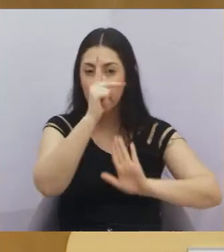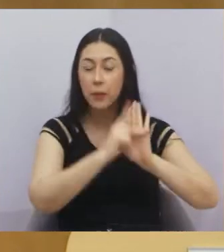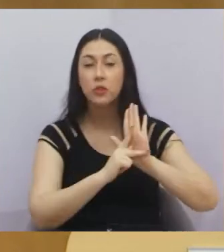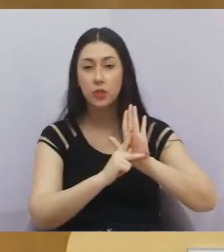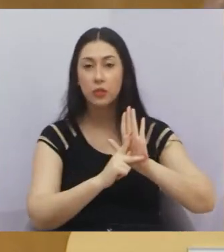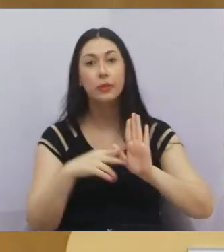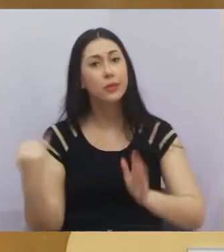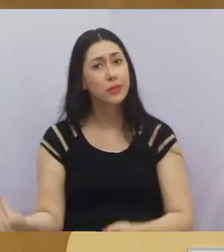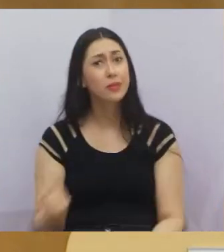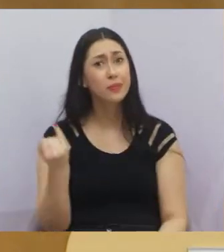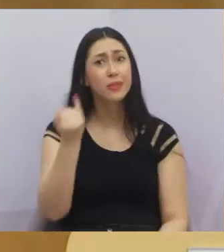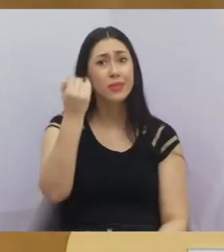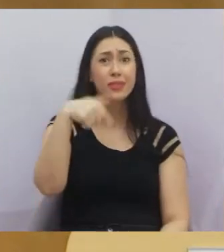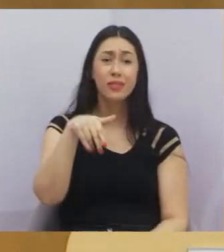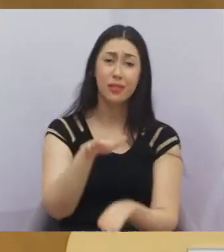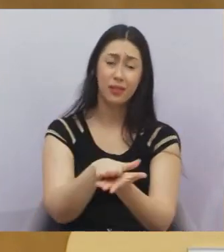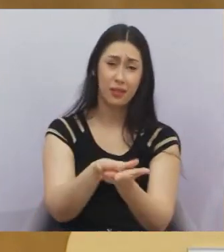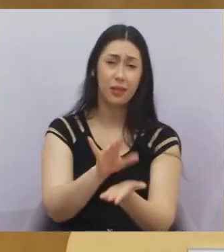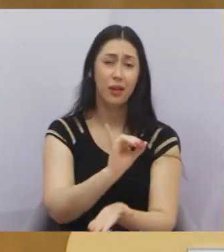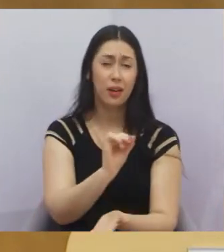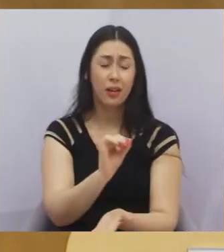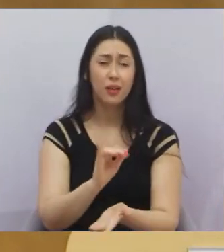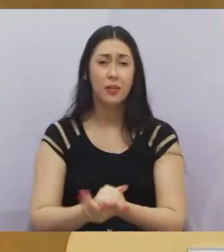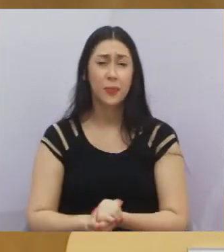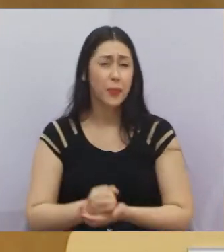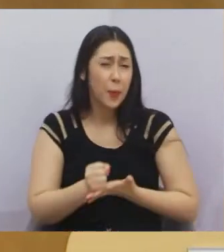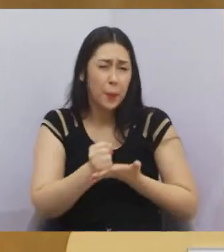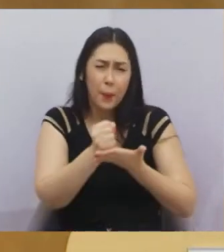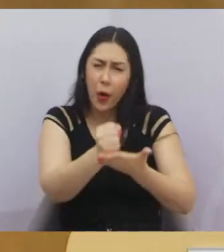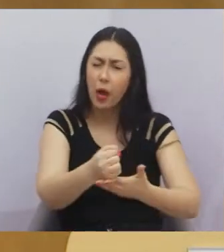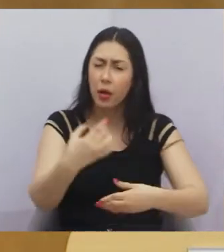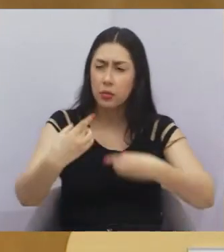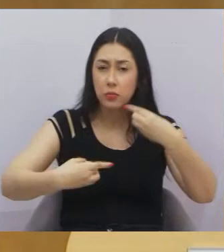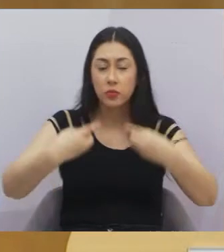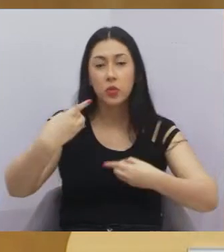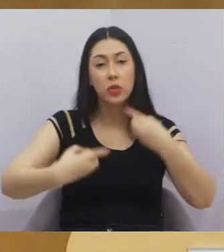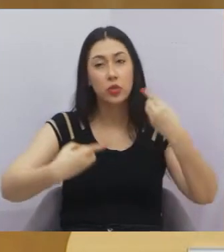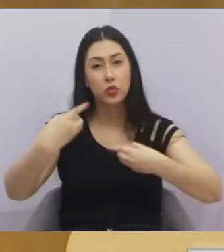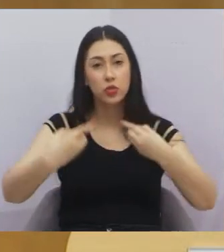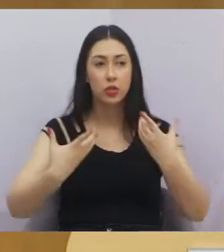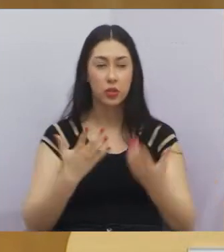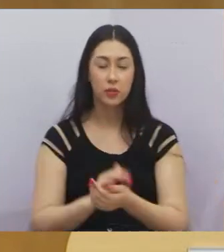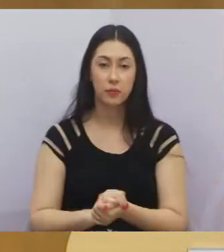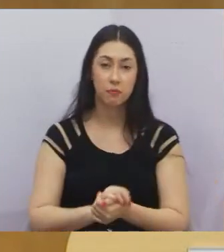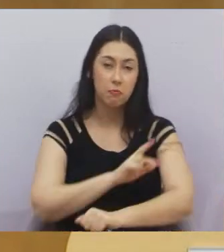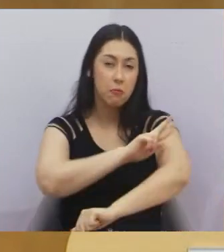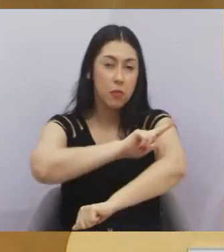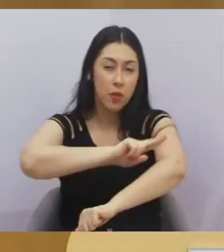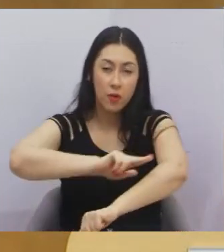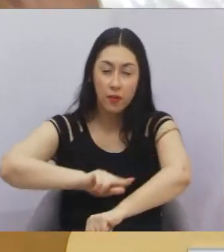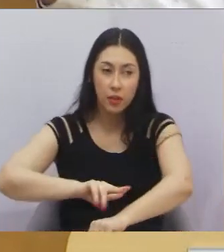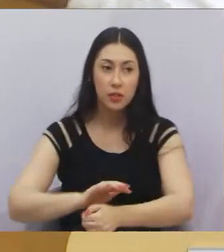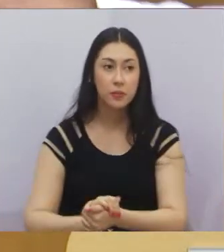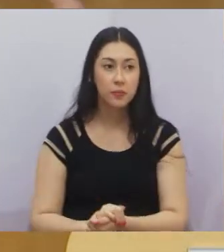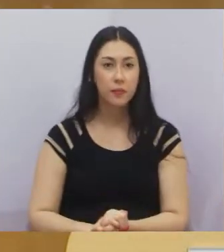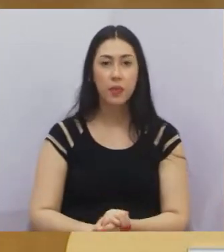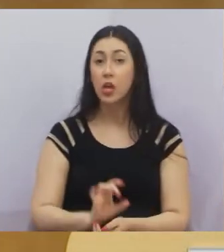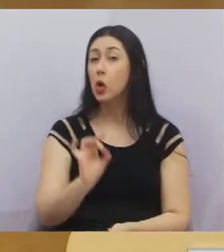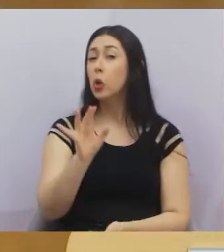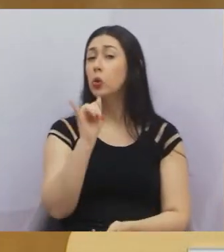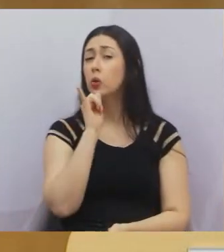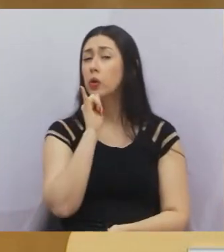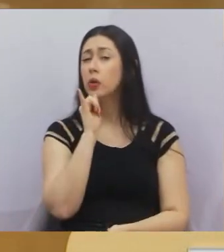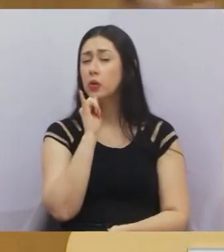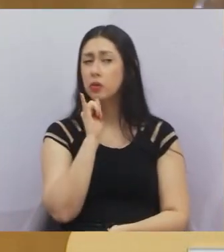ele é necessário aqui na nossa cidade, para fomentar as políticas das questões raciais. Eu só vou dar um exemplo